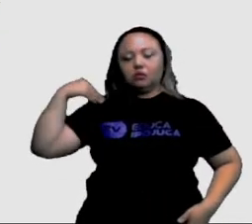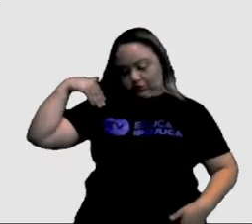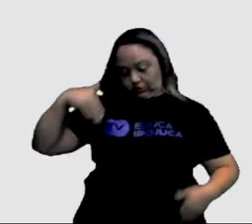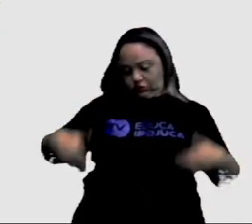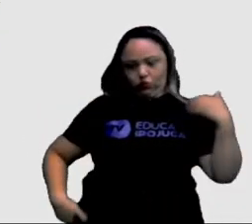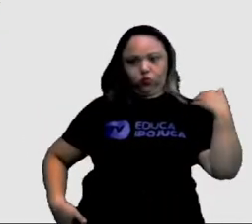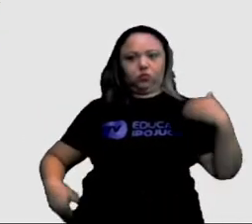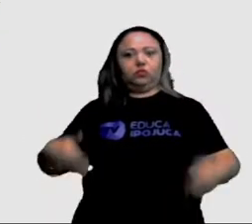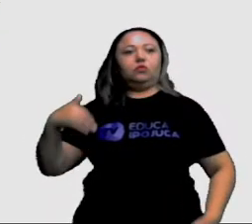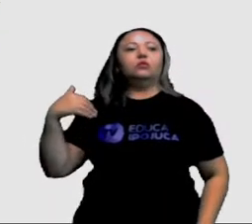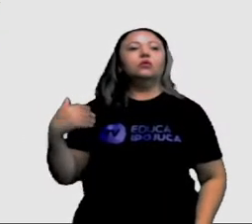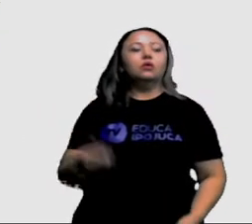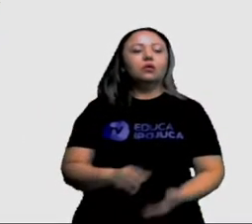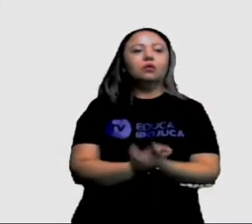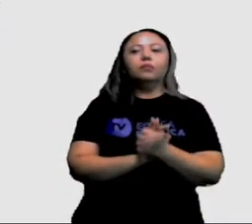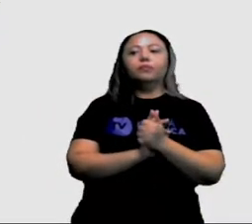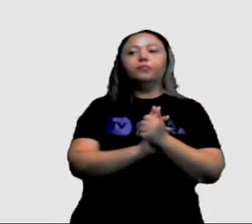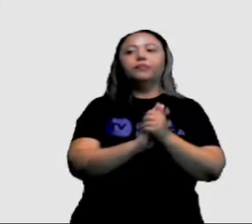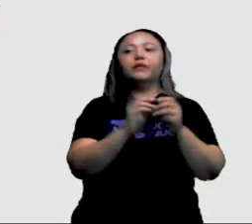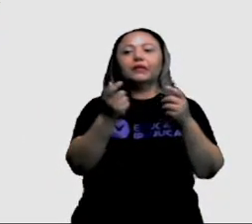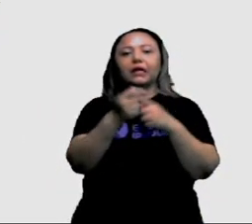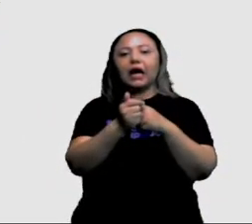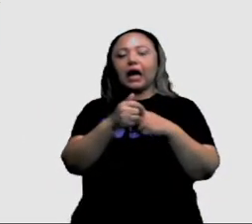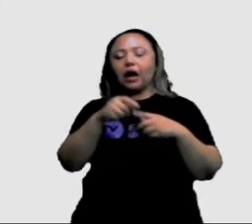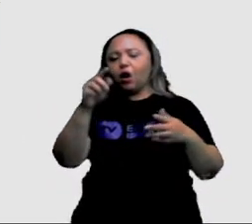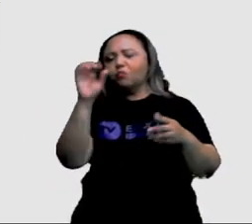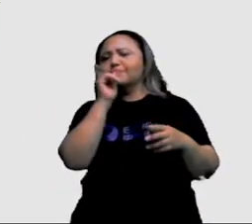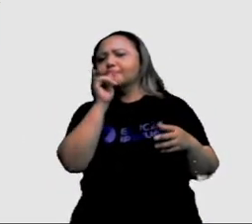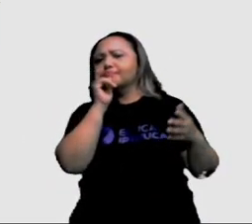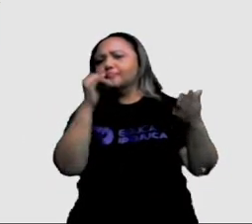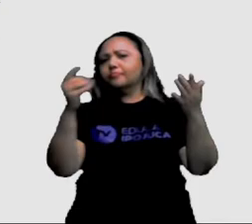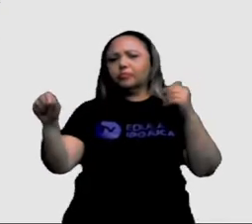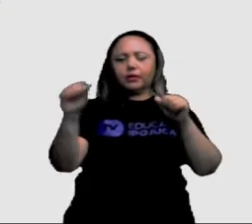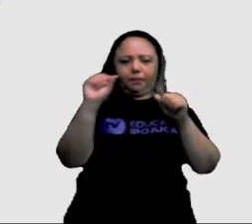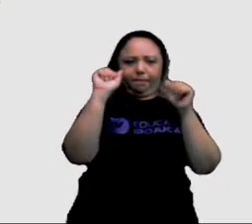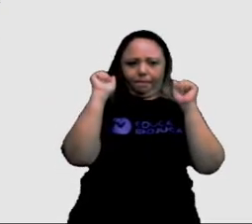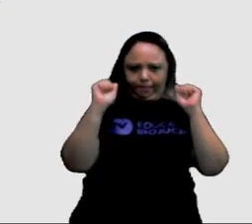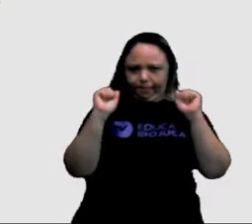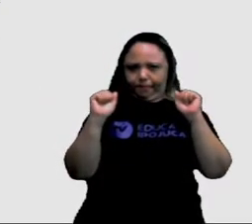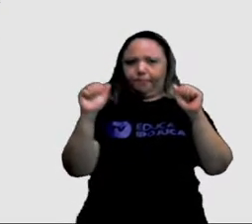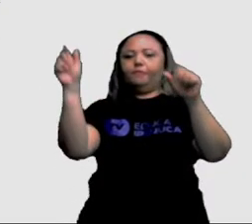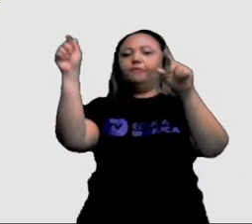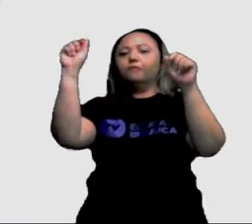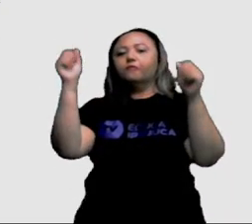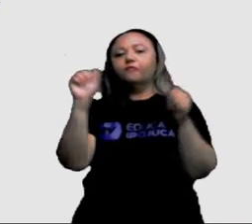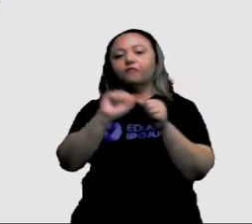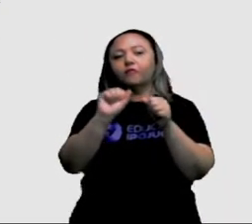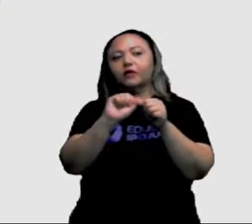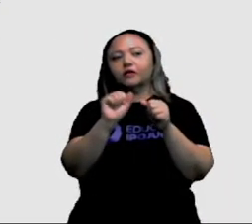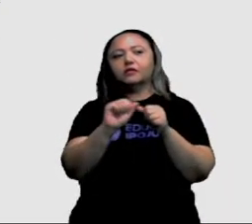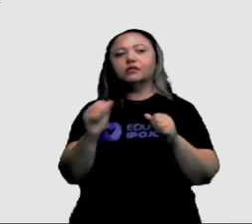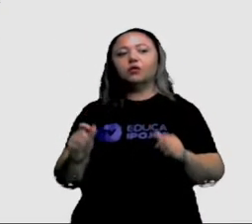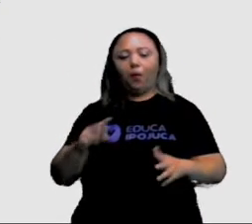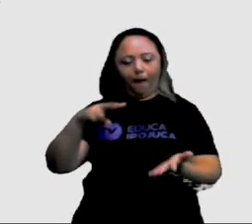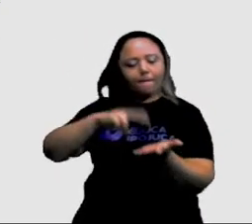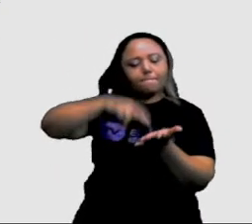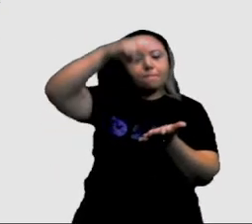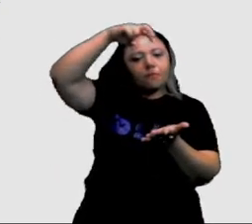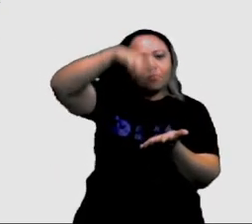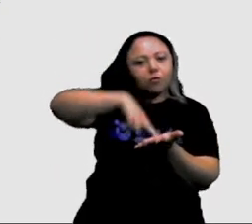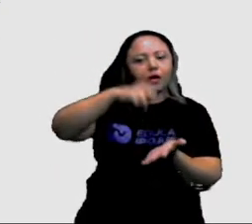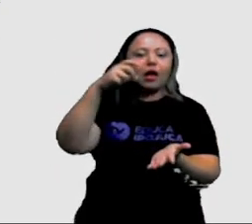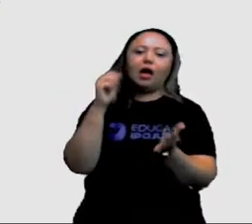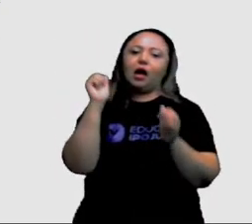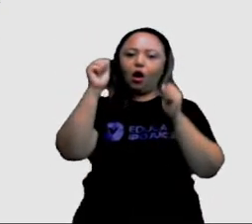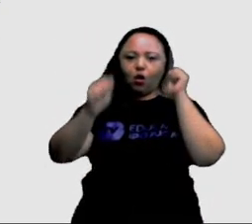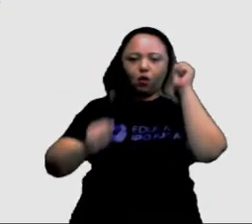sensorial. Alguns exemplos de atividade que a gente pode fazer no processo de coordenação motora é o pular, correr,